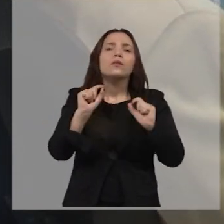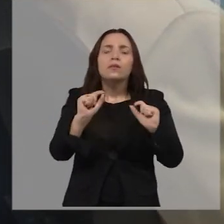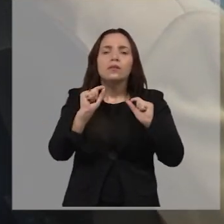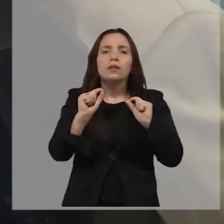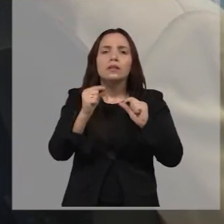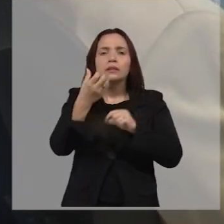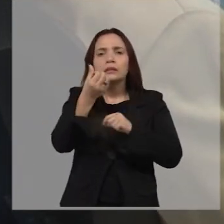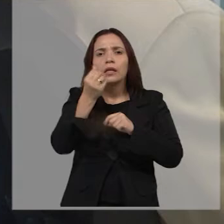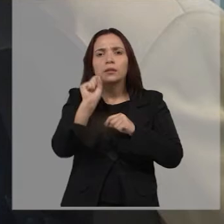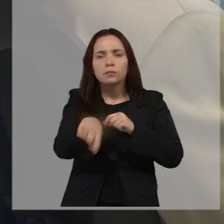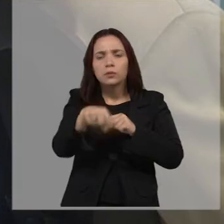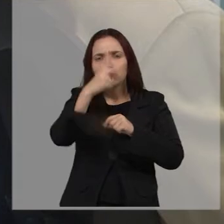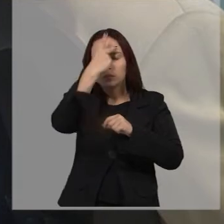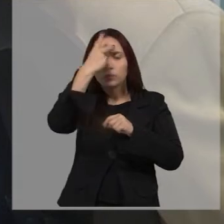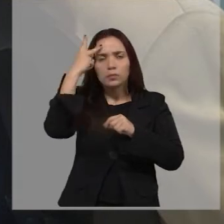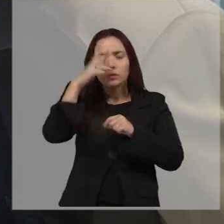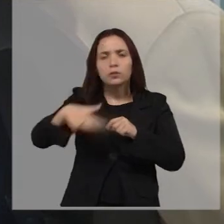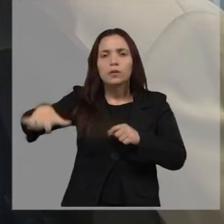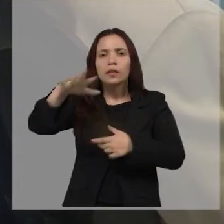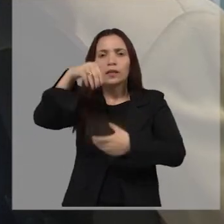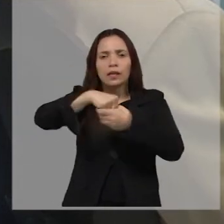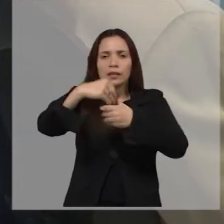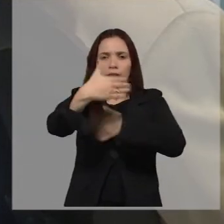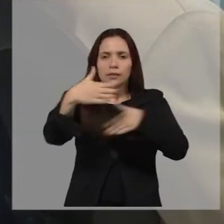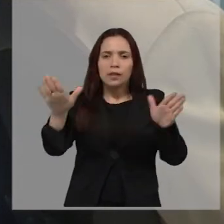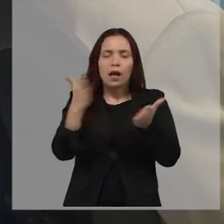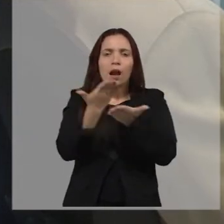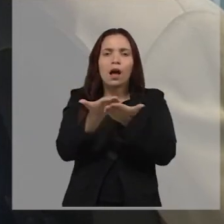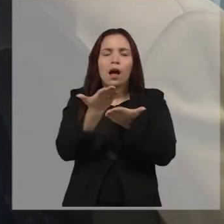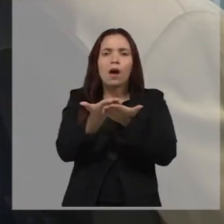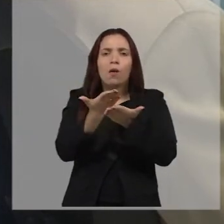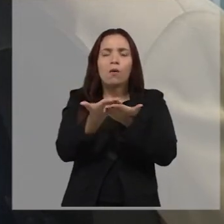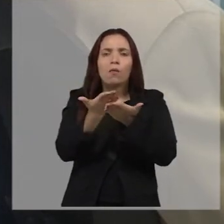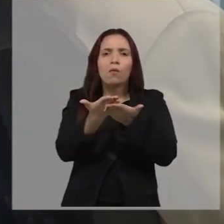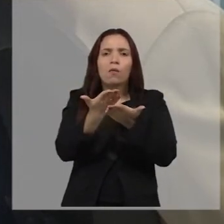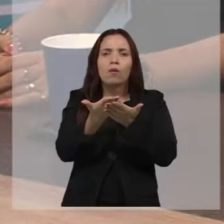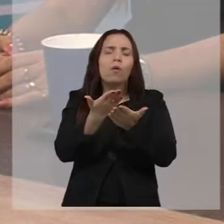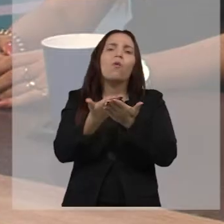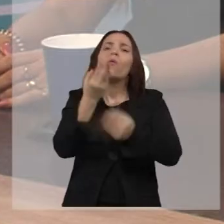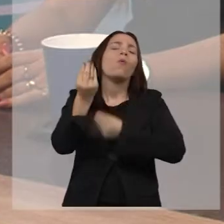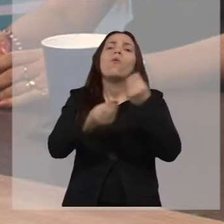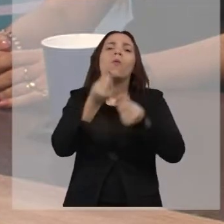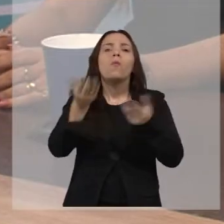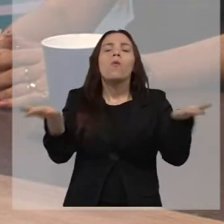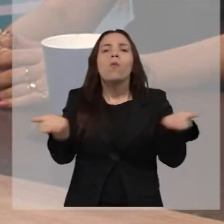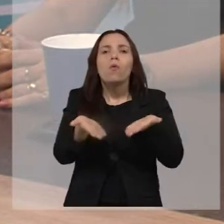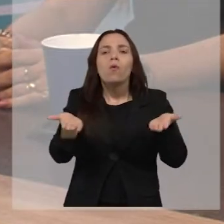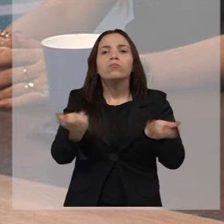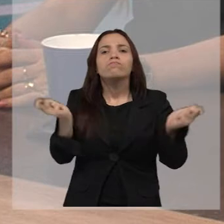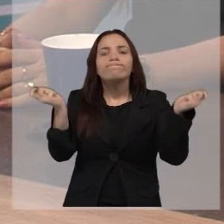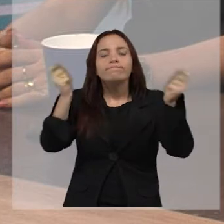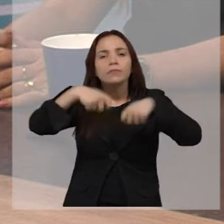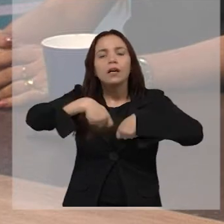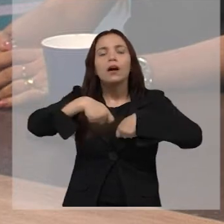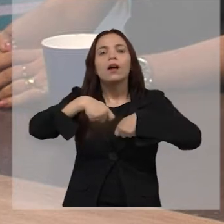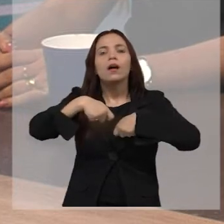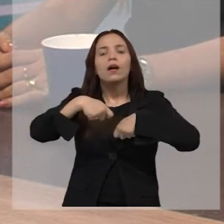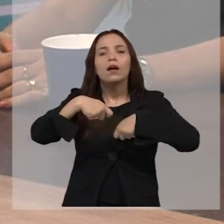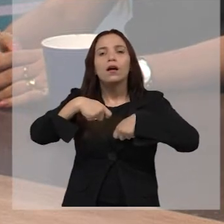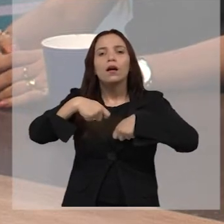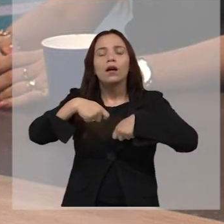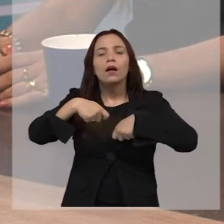de botar 6.000 pessoas em sala de aula, qual é a estrutura existente hoje que possibilita